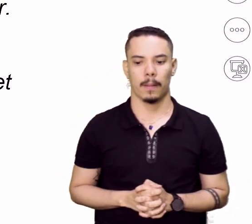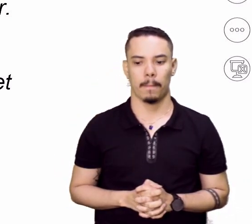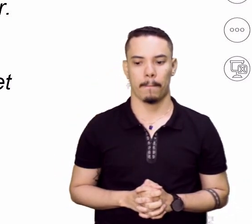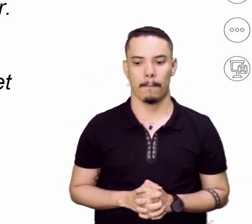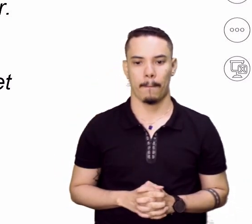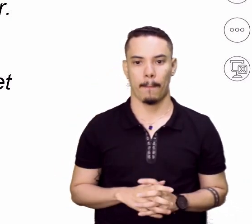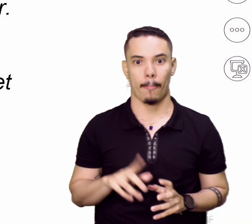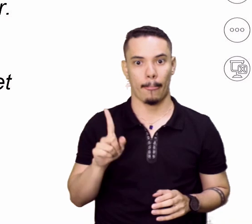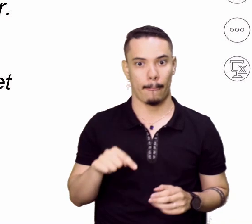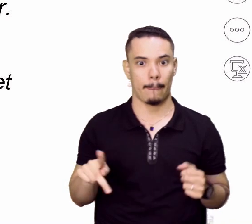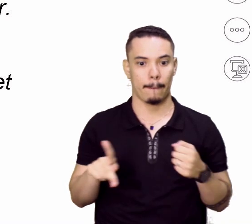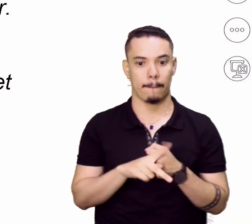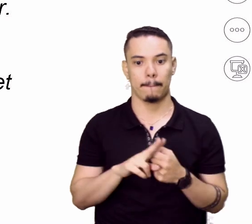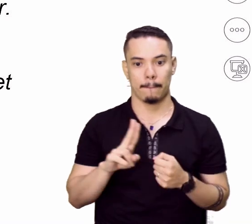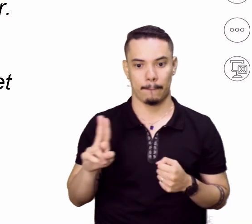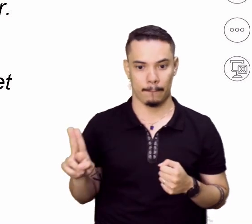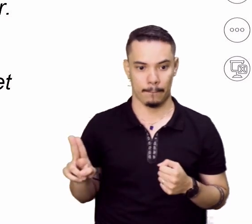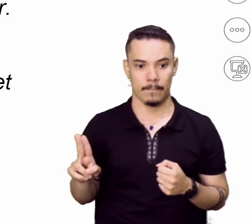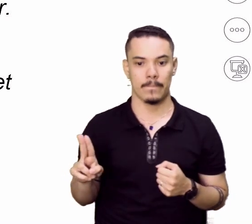ele é um pronome relativo